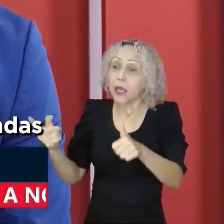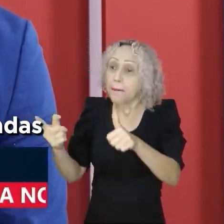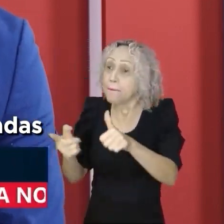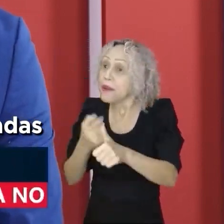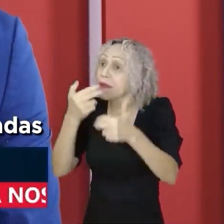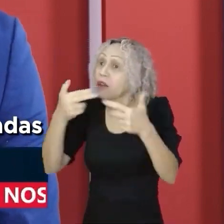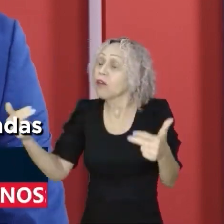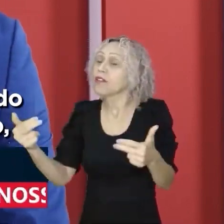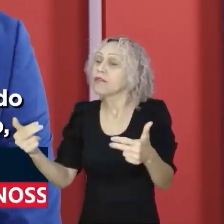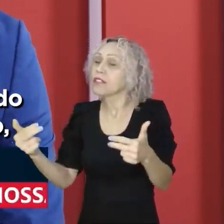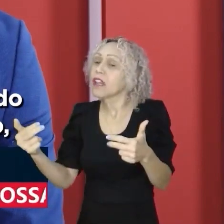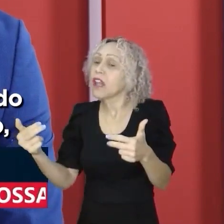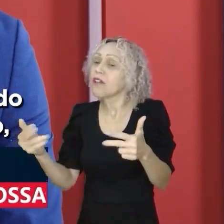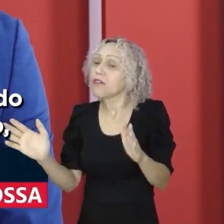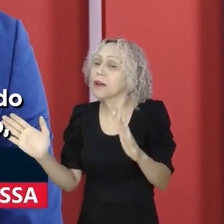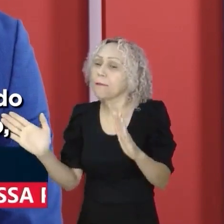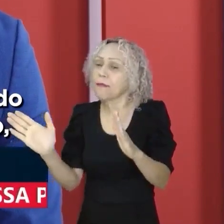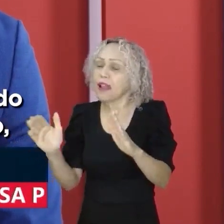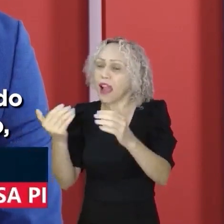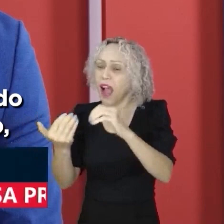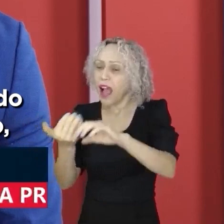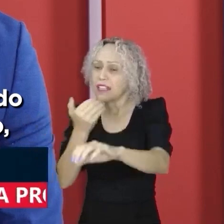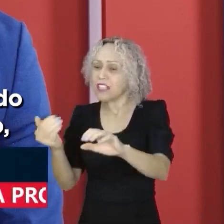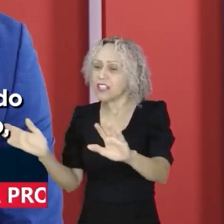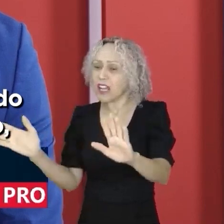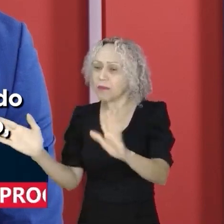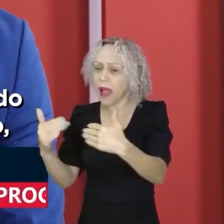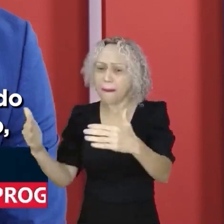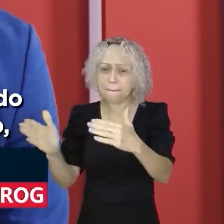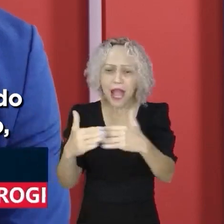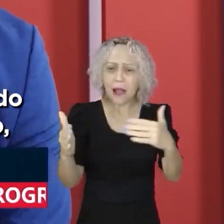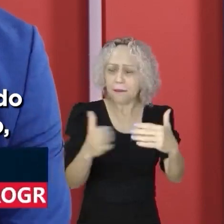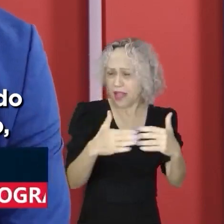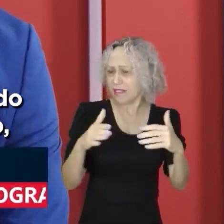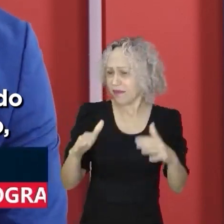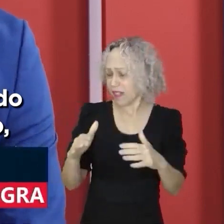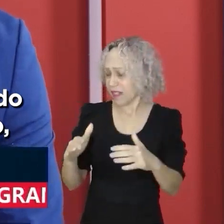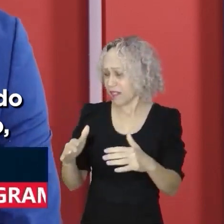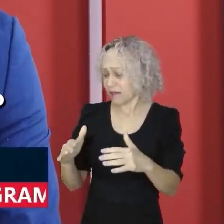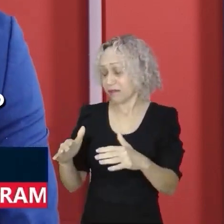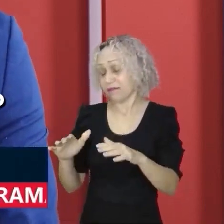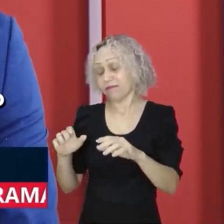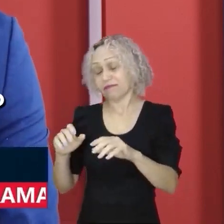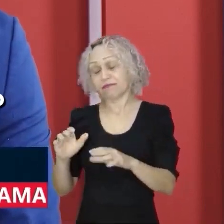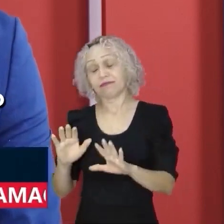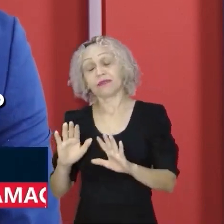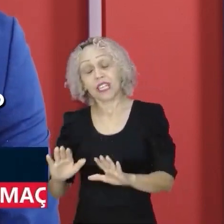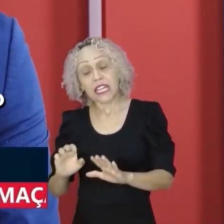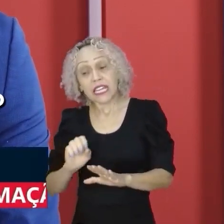fechamentos ilegais das estradas, e que se tivesse sido contido naquele primeiro momento,